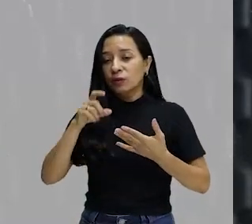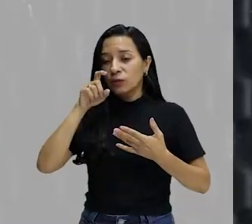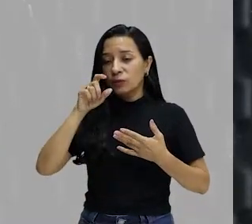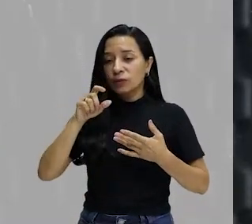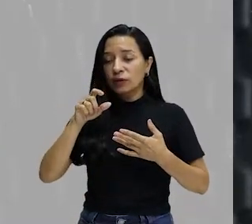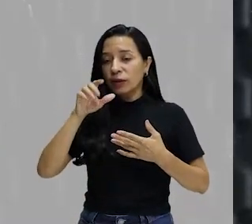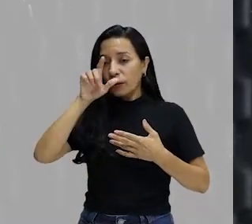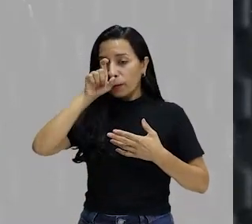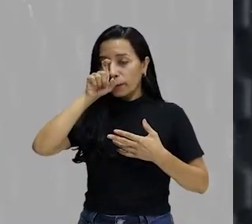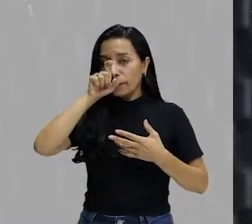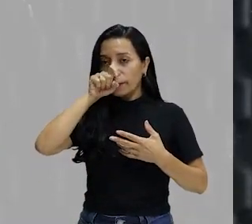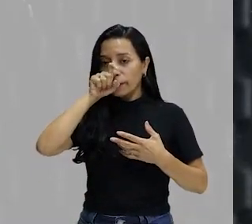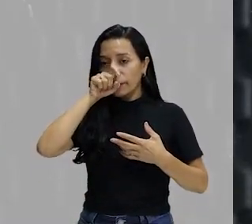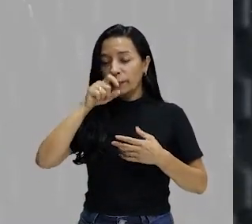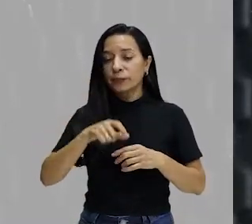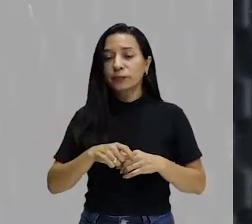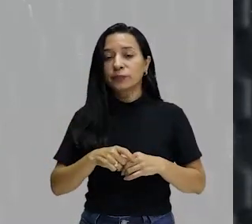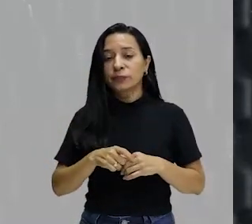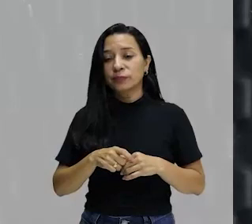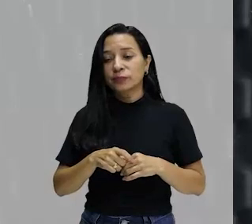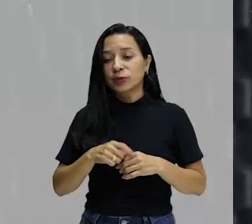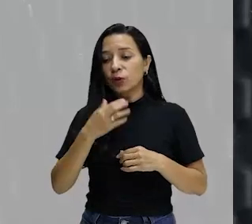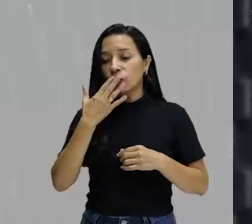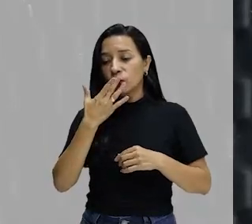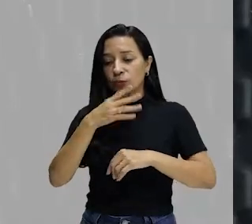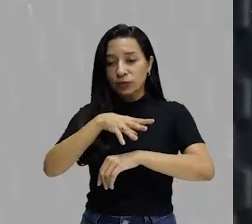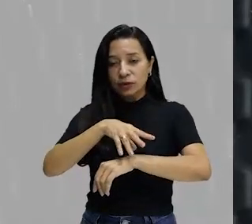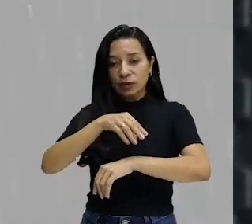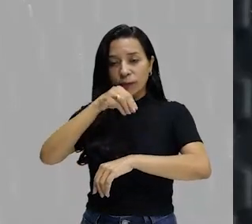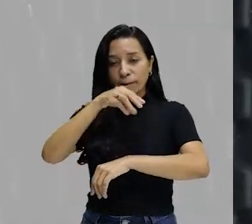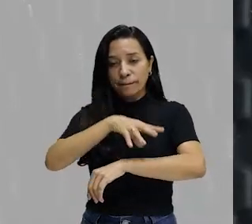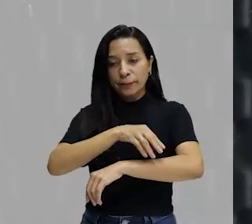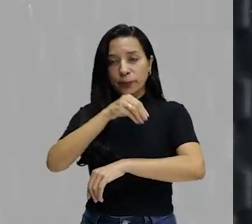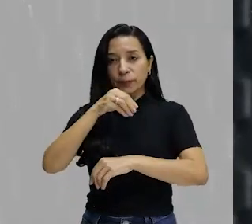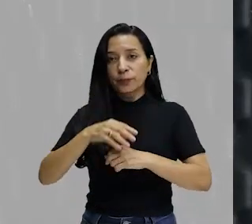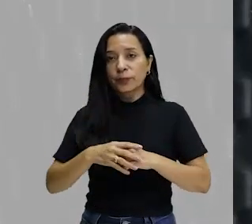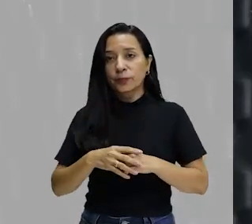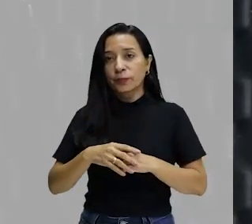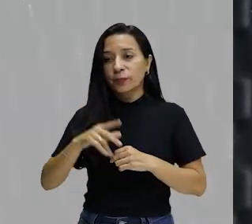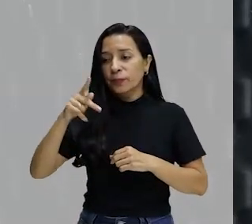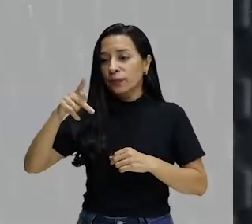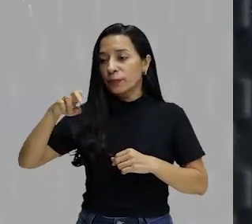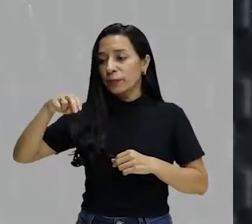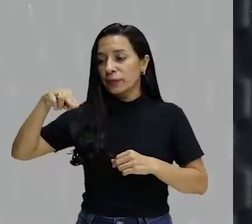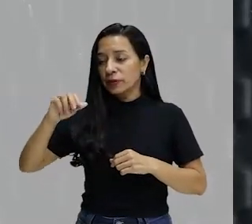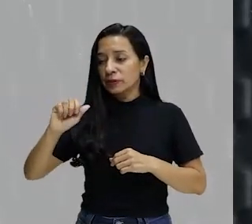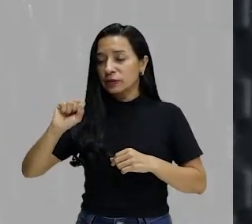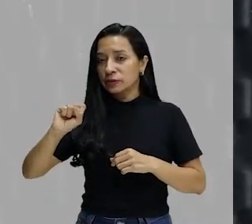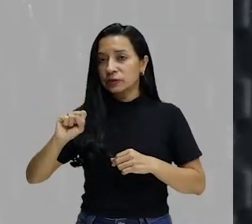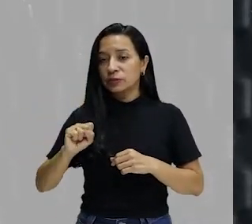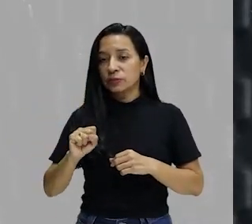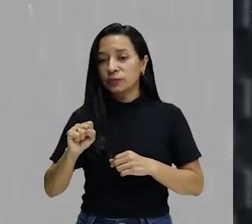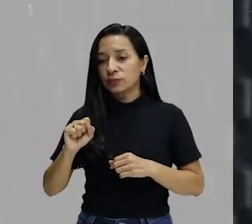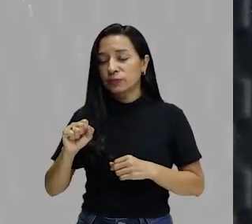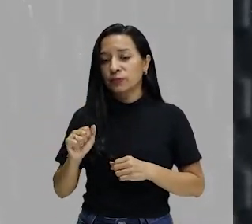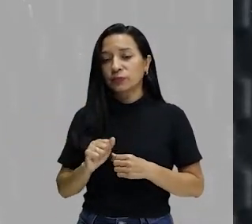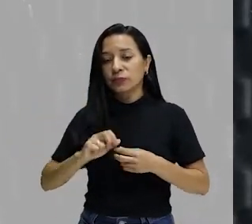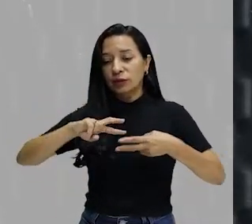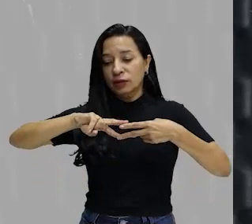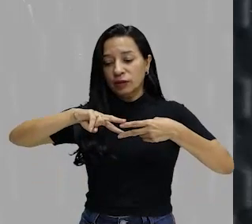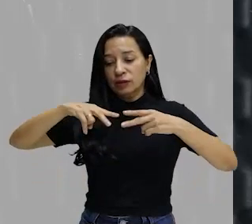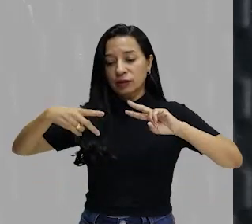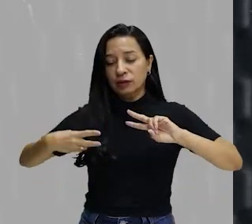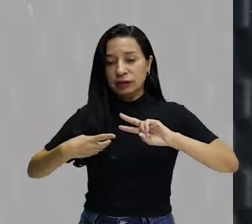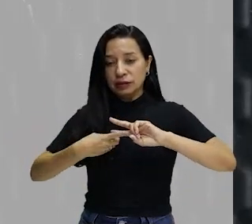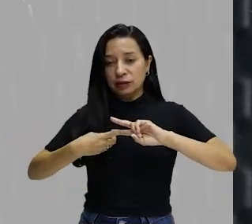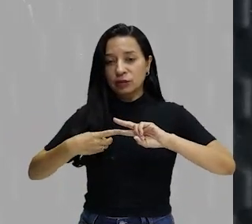aqui, a melanina ela vai colorir a plumagem, certo? O alelo azão codifica a produção de